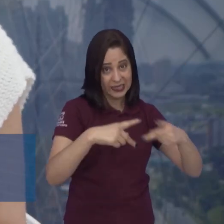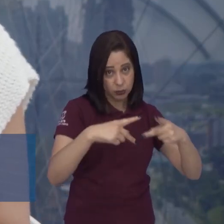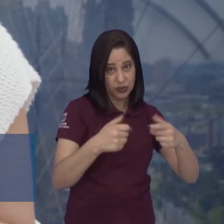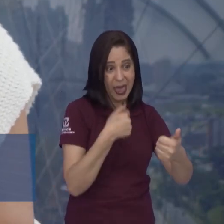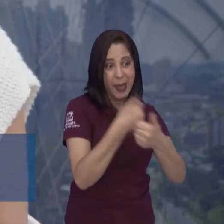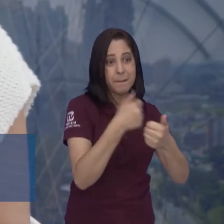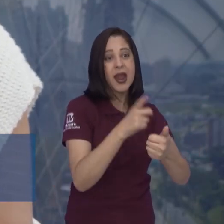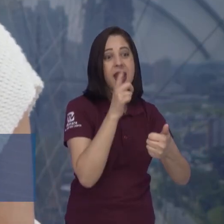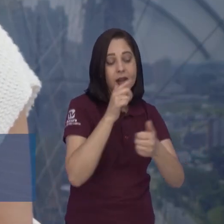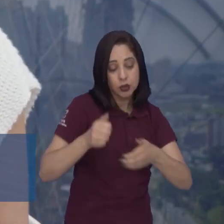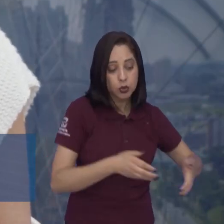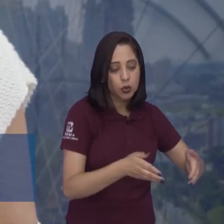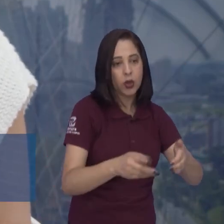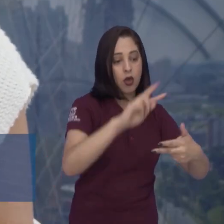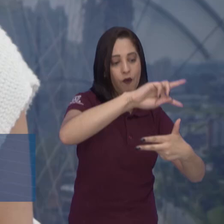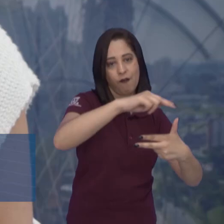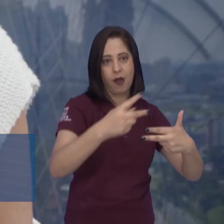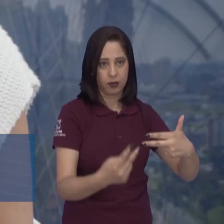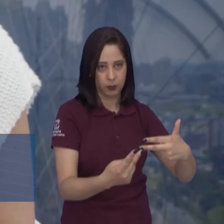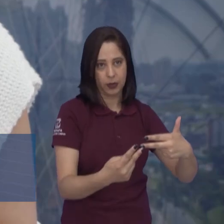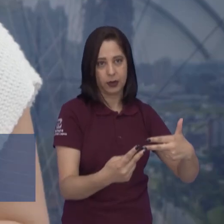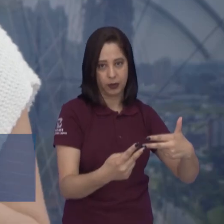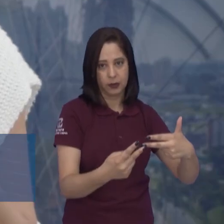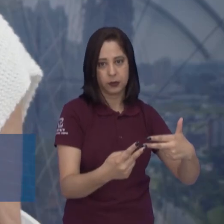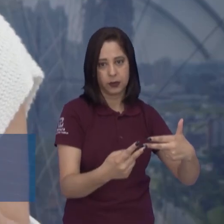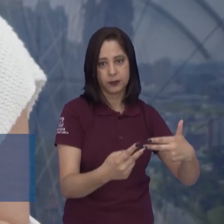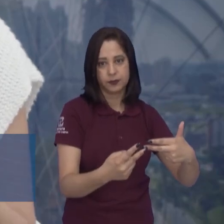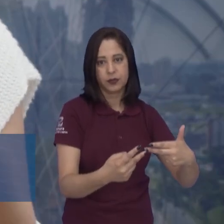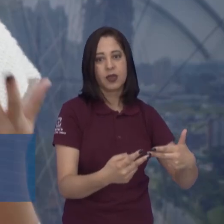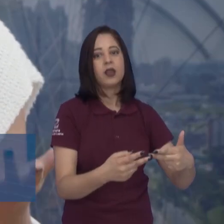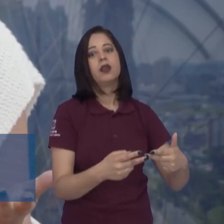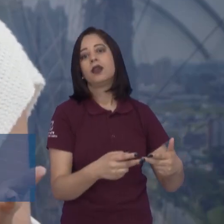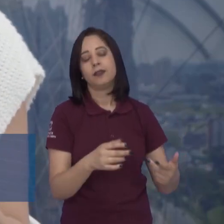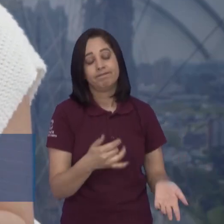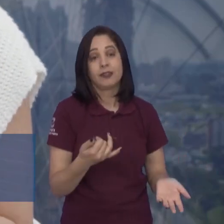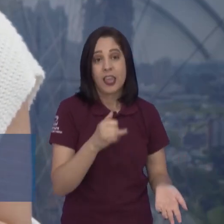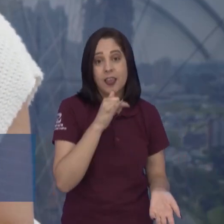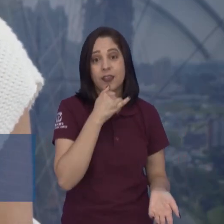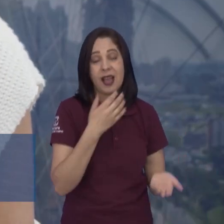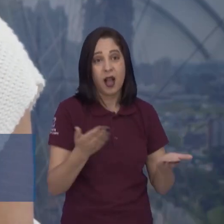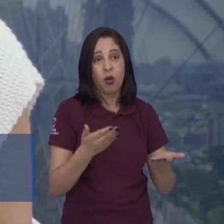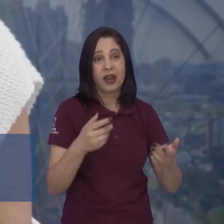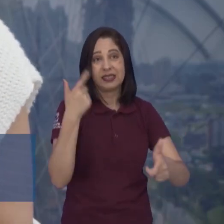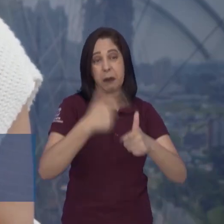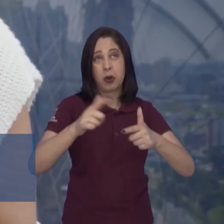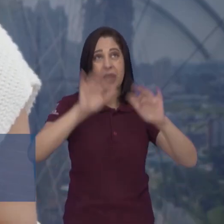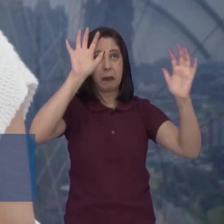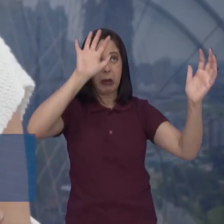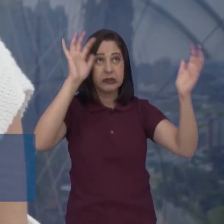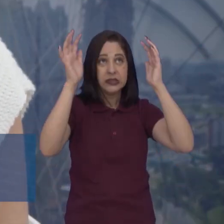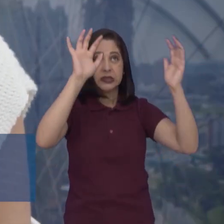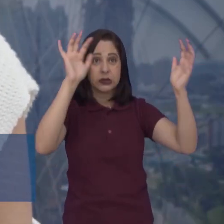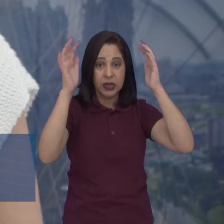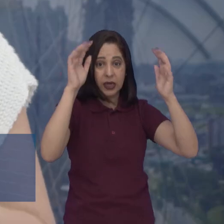cidade, a gente tem diversos rios que atravessam a cidade e com a tendência, infelizmente, que a gente tem da crise climática,